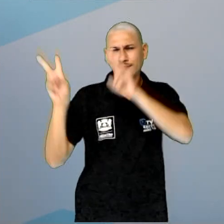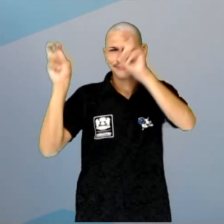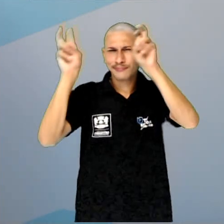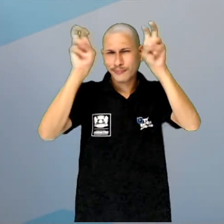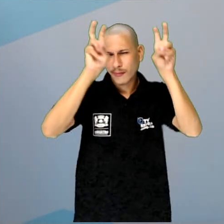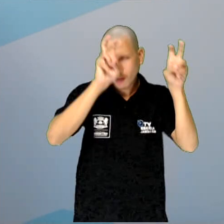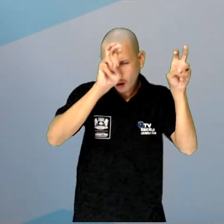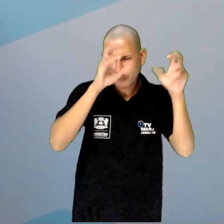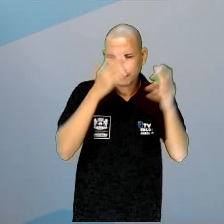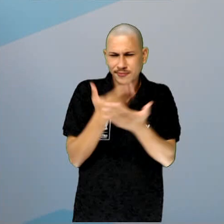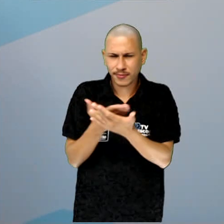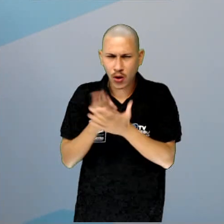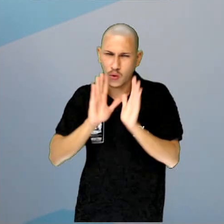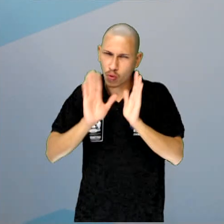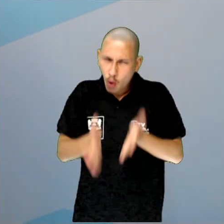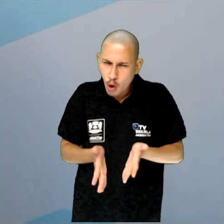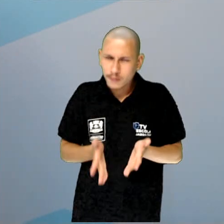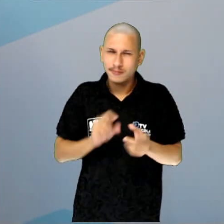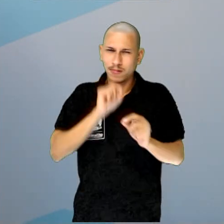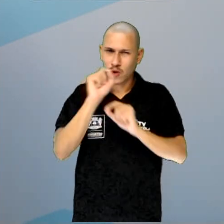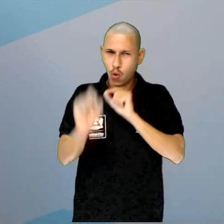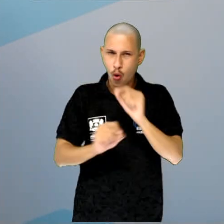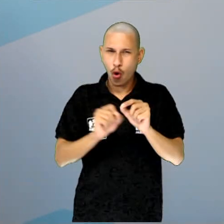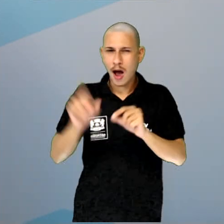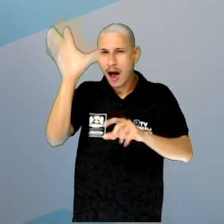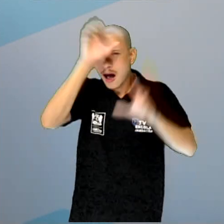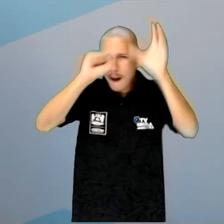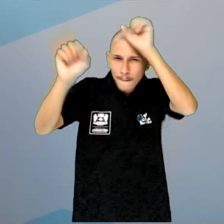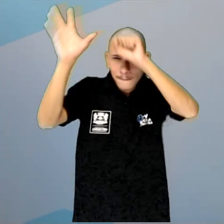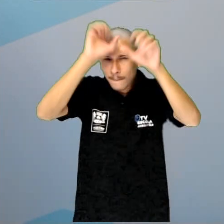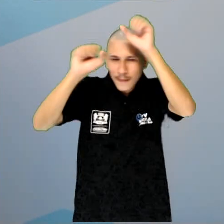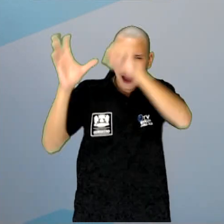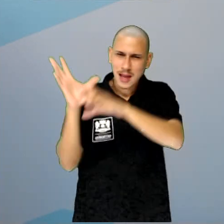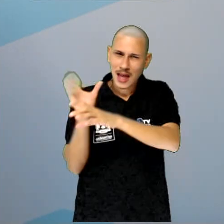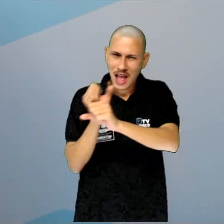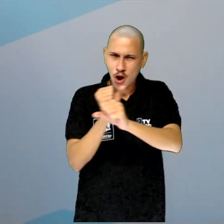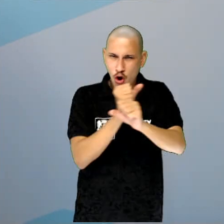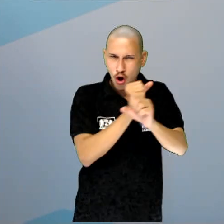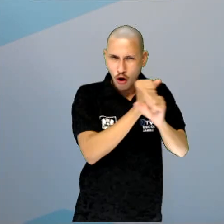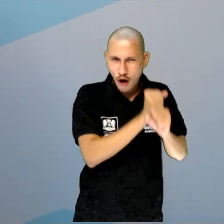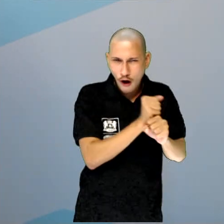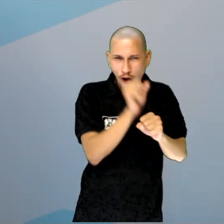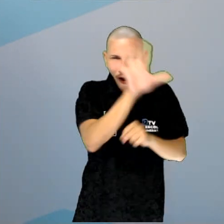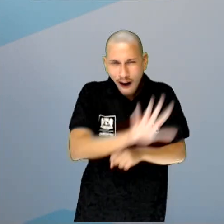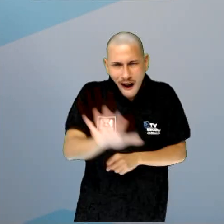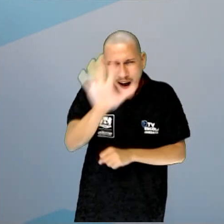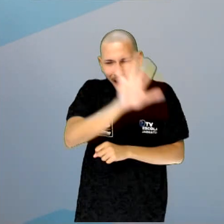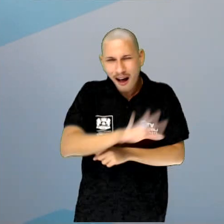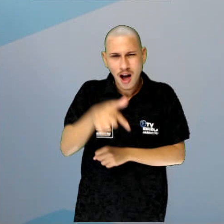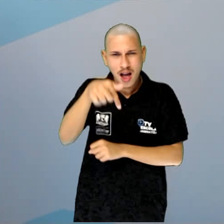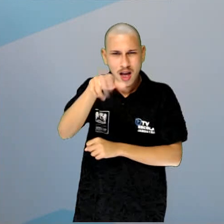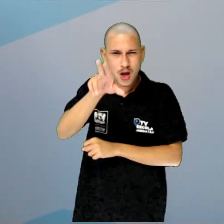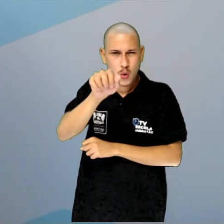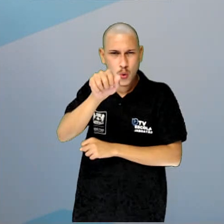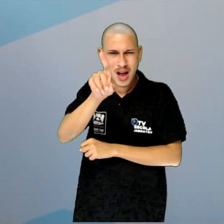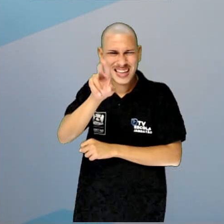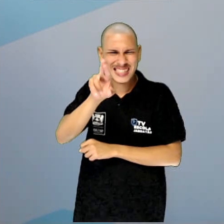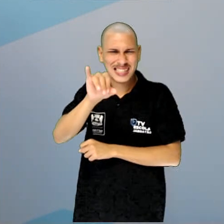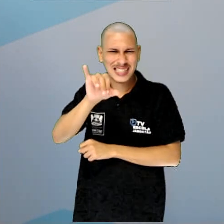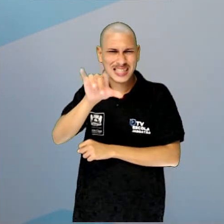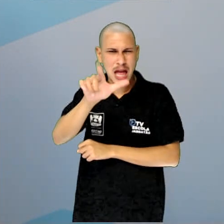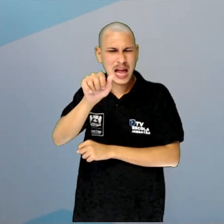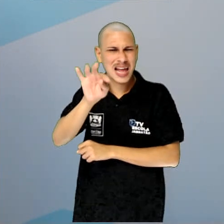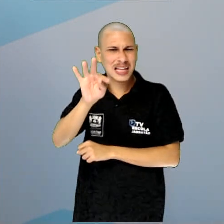da aula de hoje a gente vai aprender a calcular a área dos quadriláteros, né? Na aula anterior, na última aula, a gente aprendeu